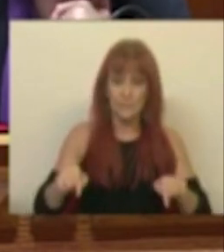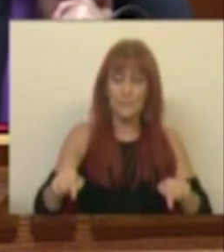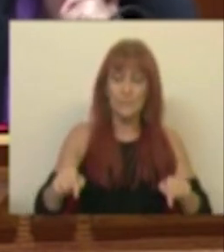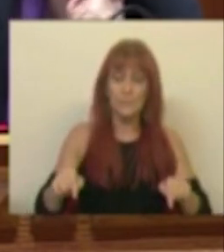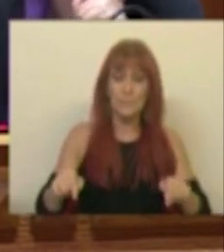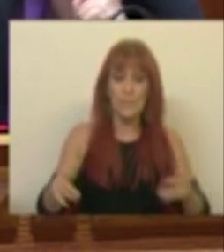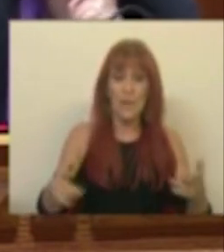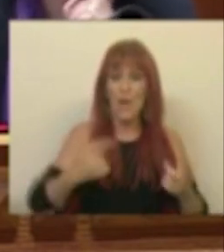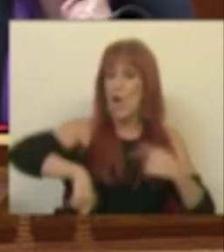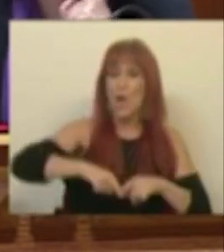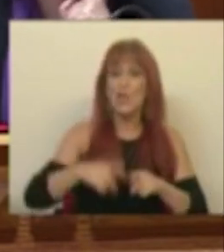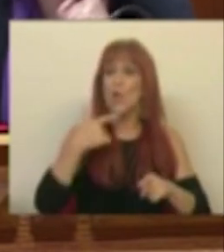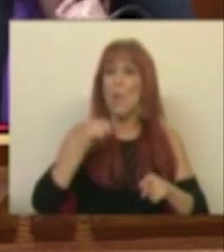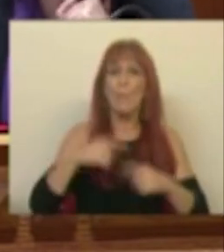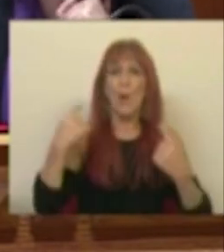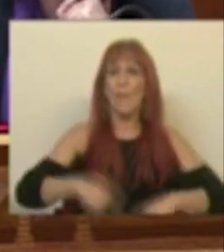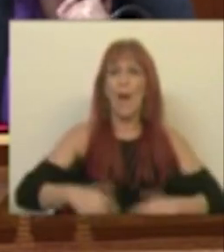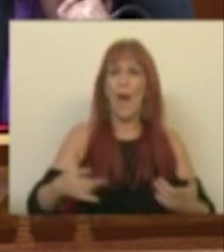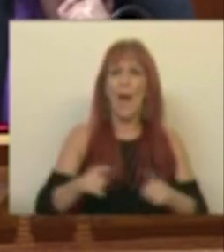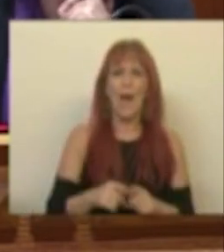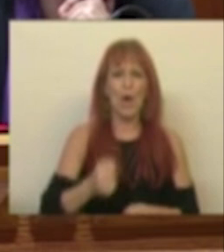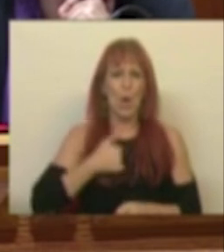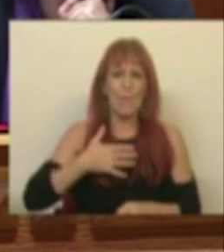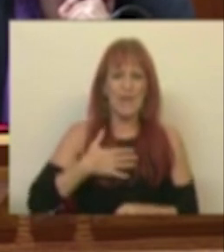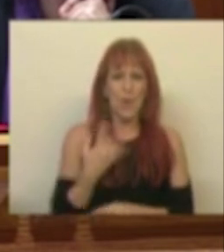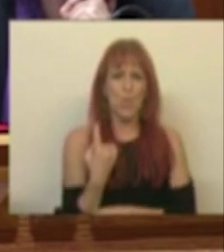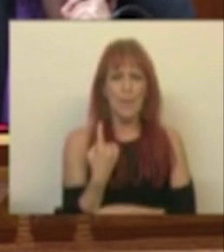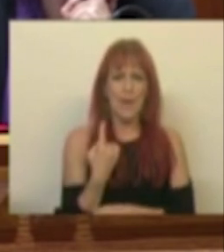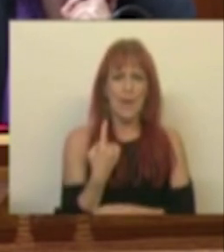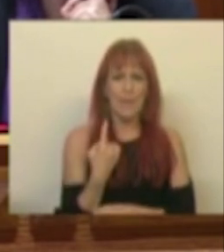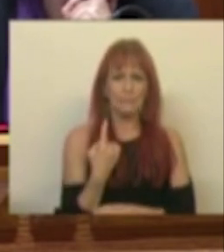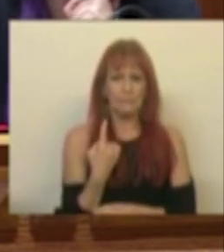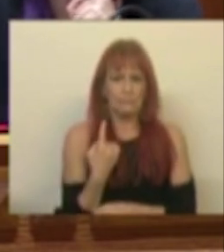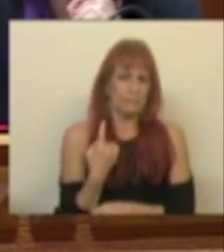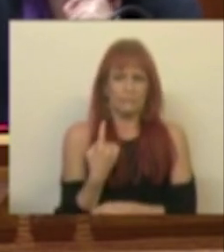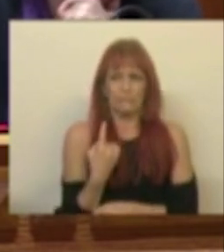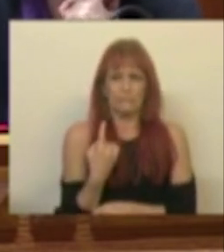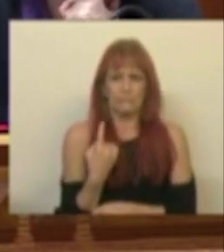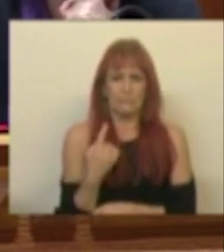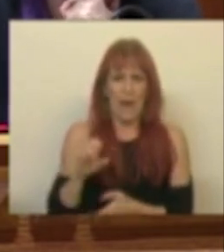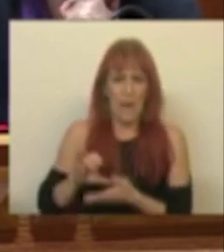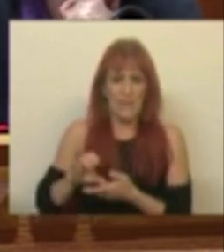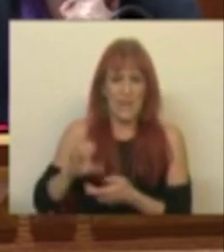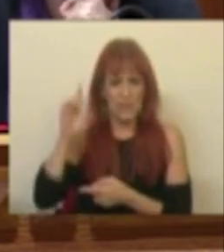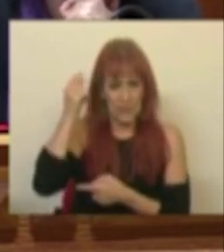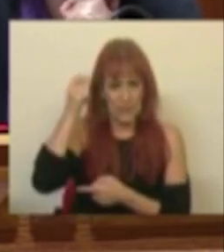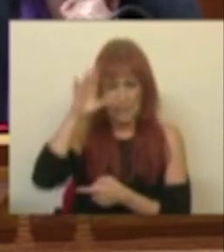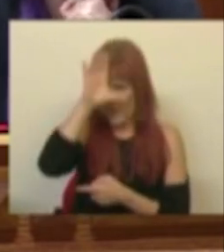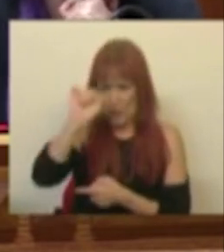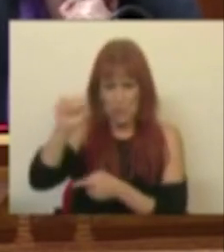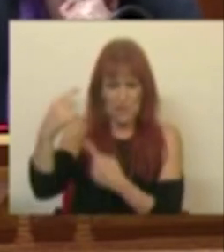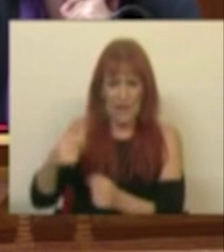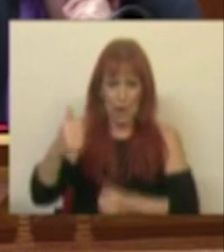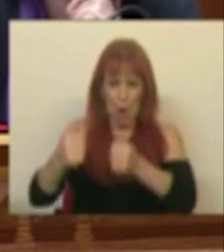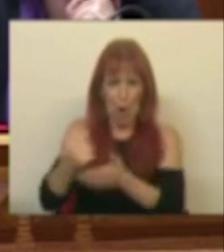E, portanto, nós não podemos ter uma companhia que tem capitais públicos, concorre